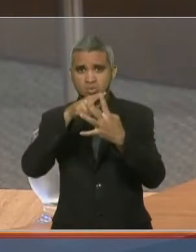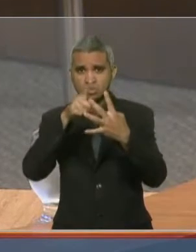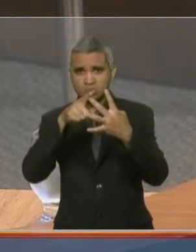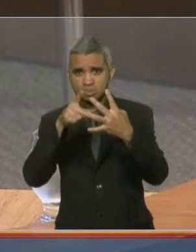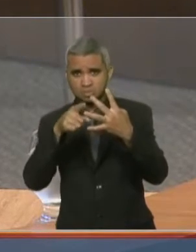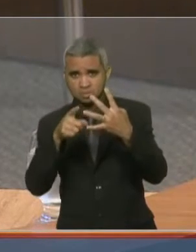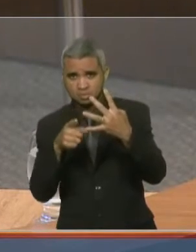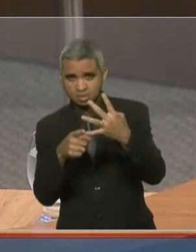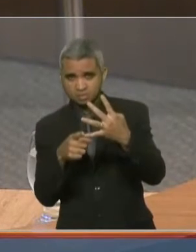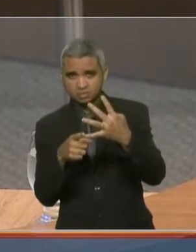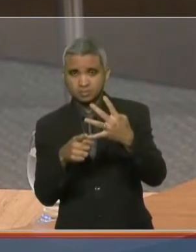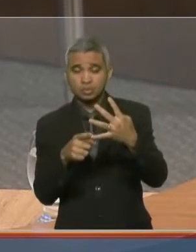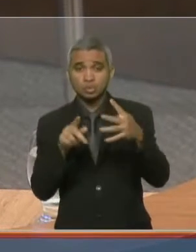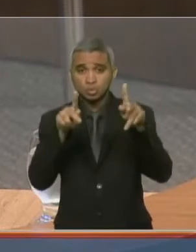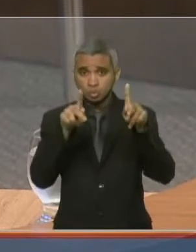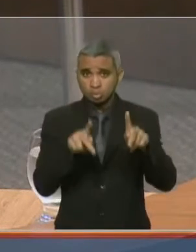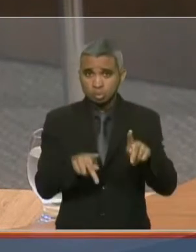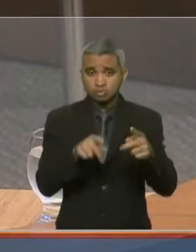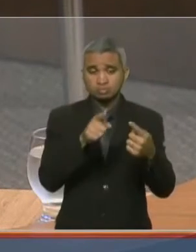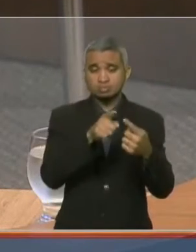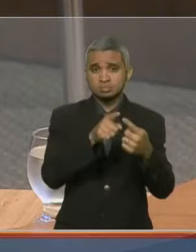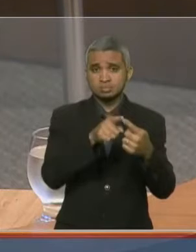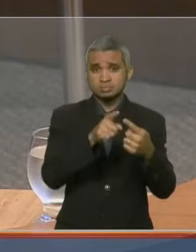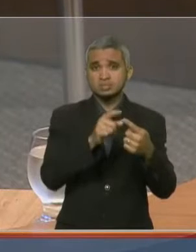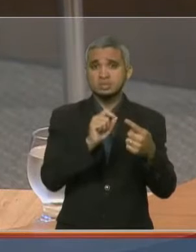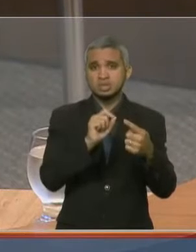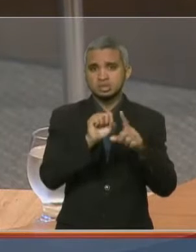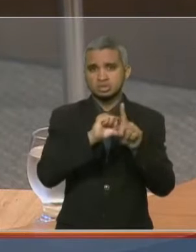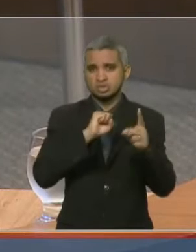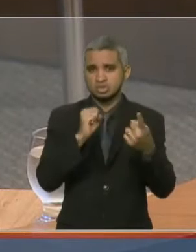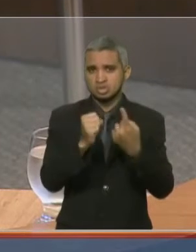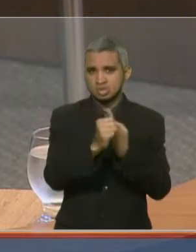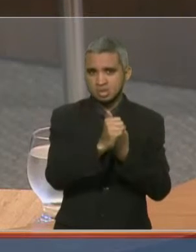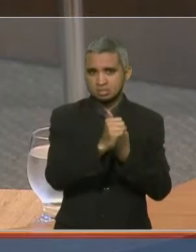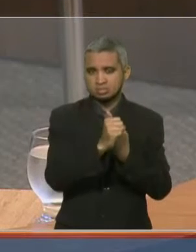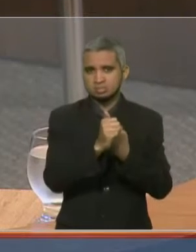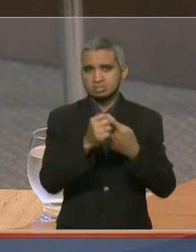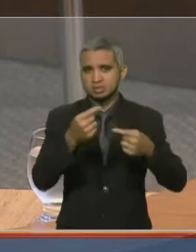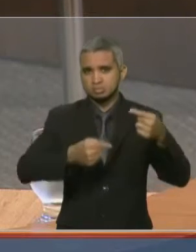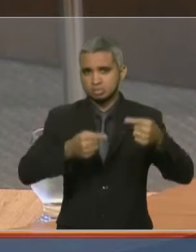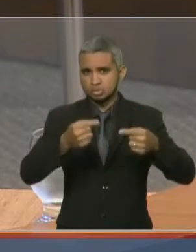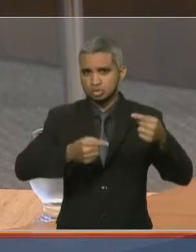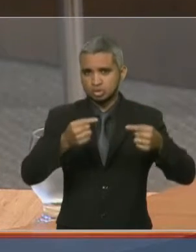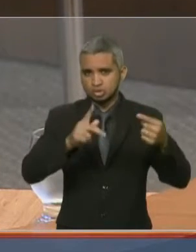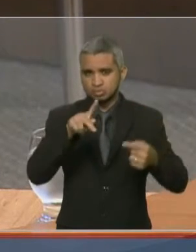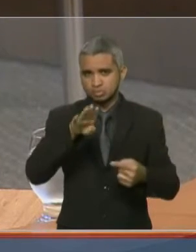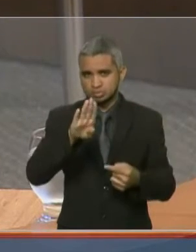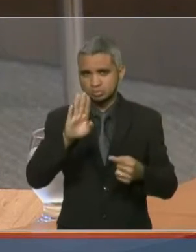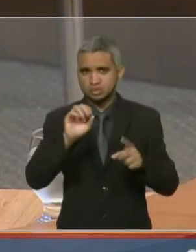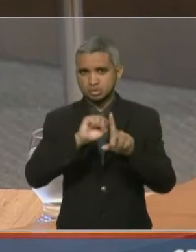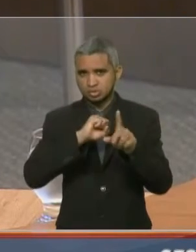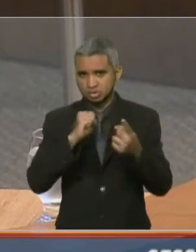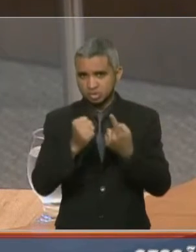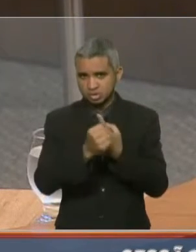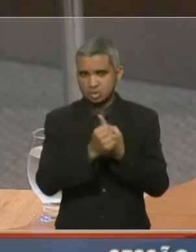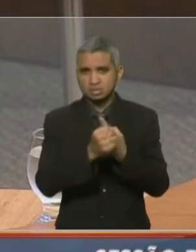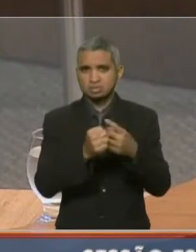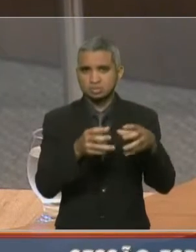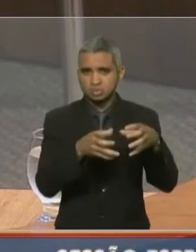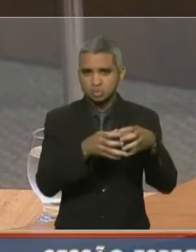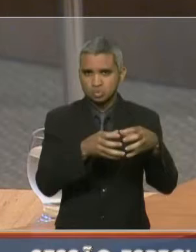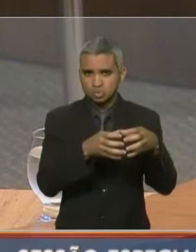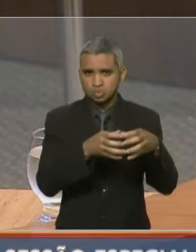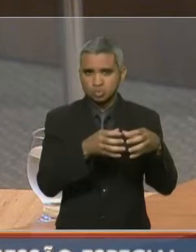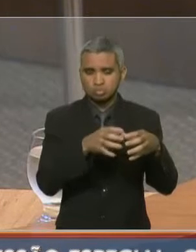públicas sociais. São as mais reivindicadas pelos diferentes grupos sociais, que pertencem àquele tipo de